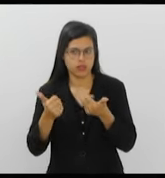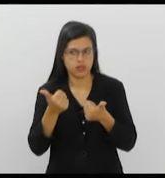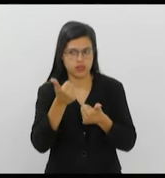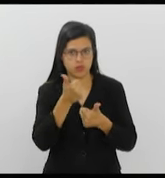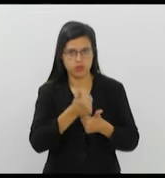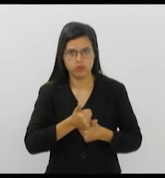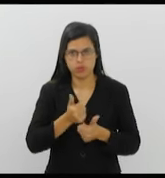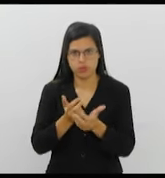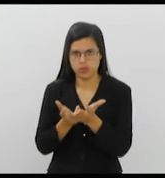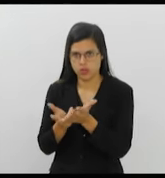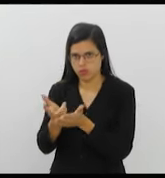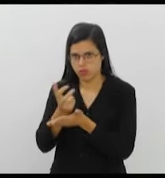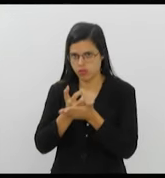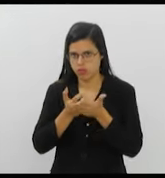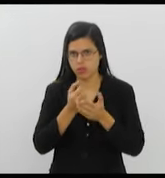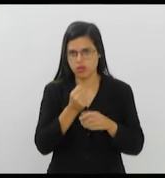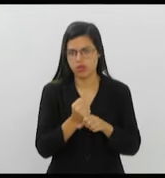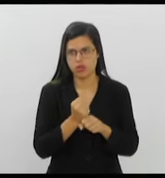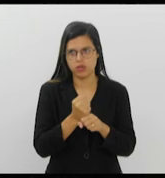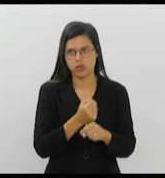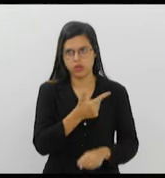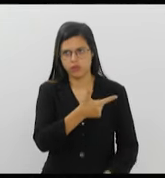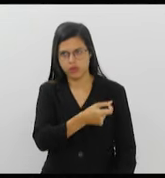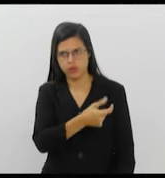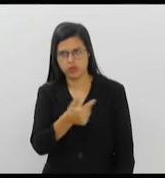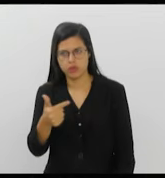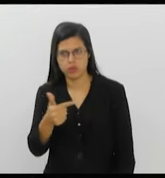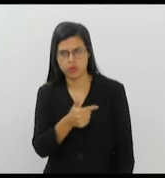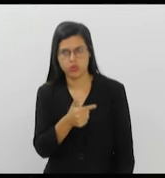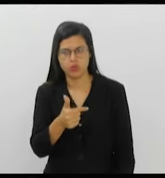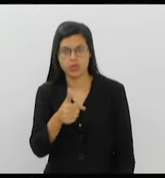2022. Esses segmentos foram